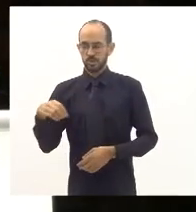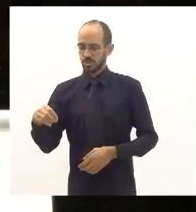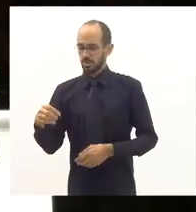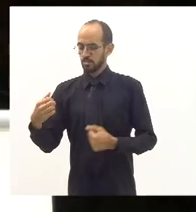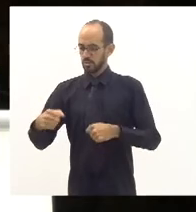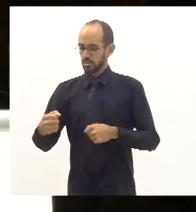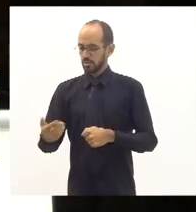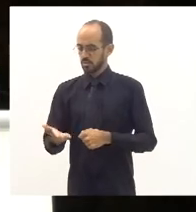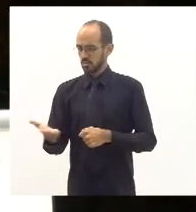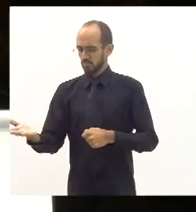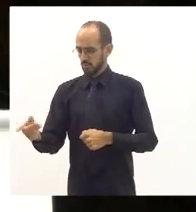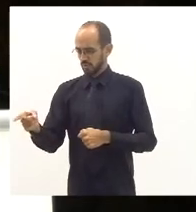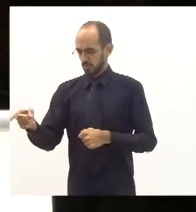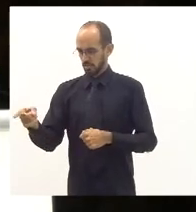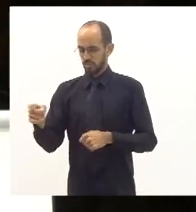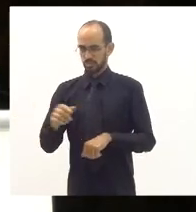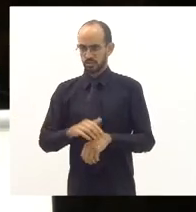vocês.